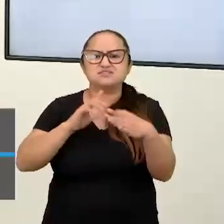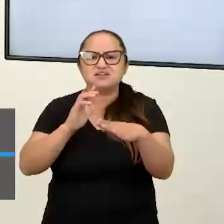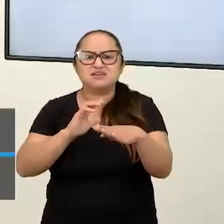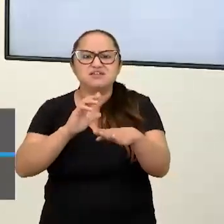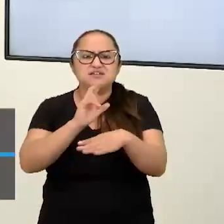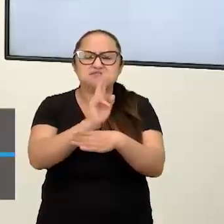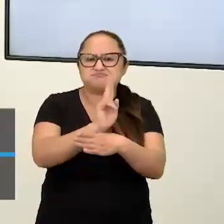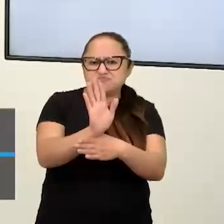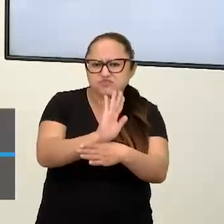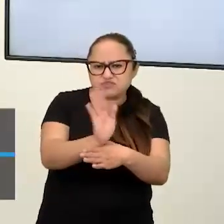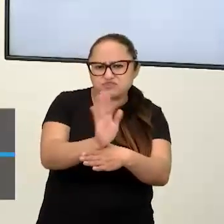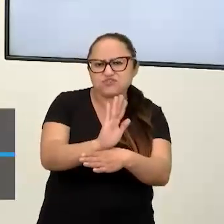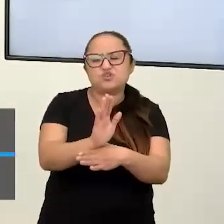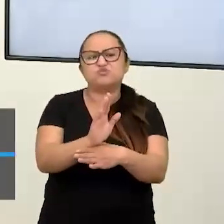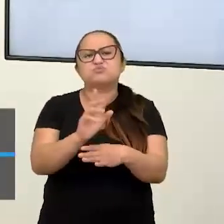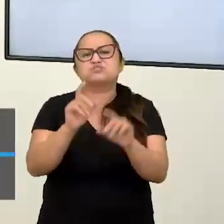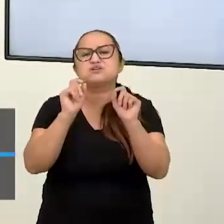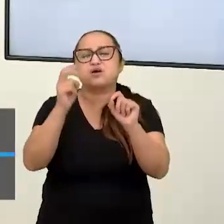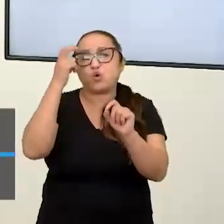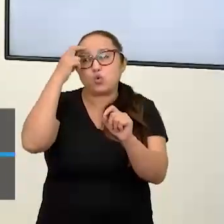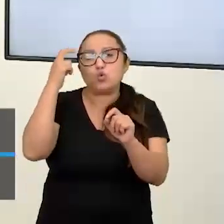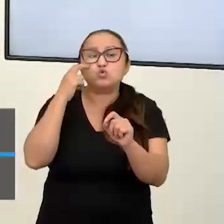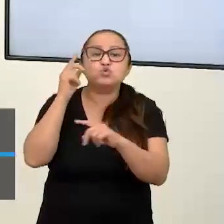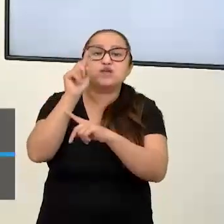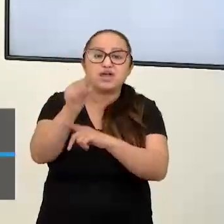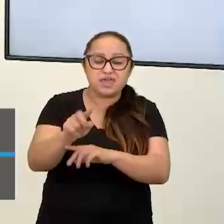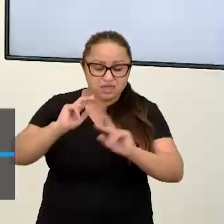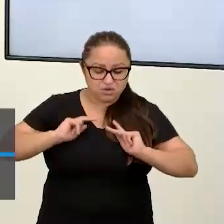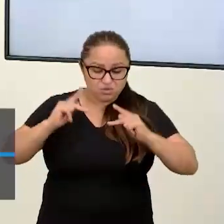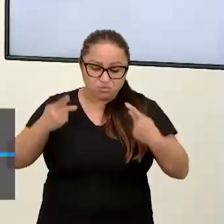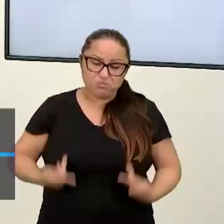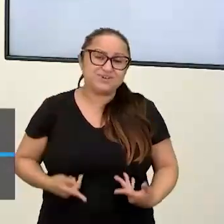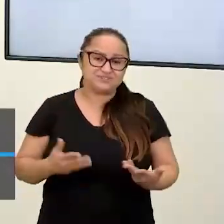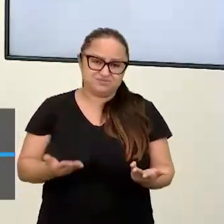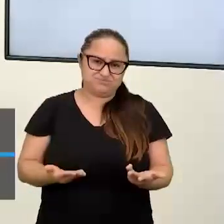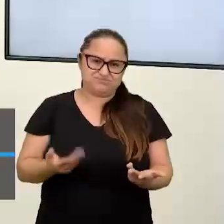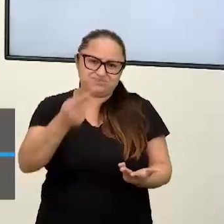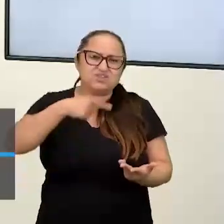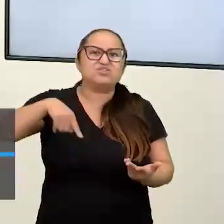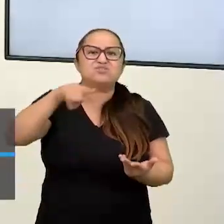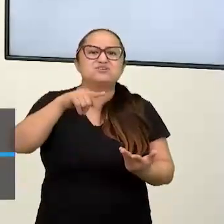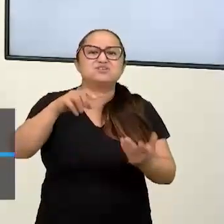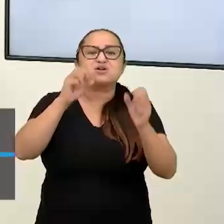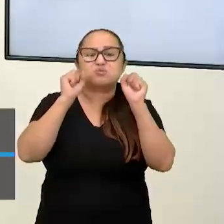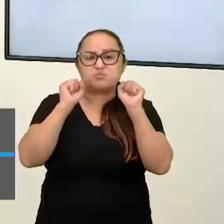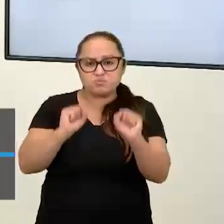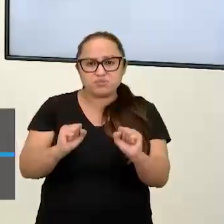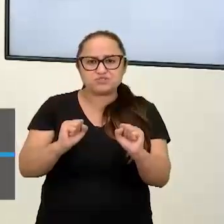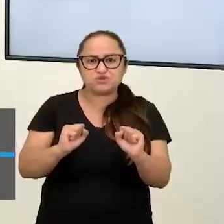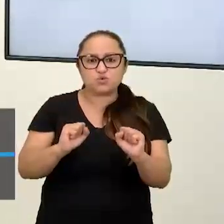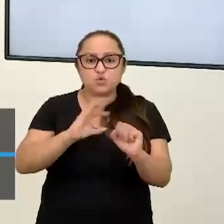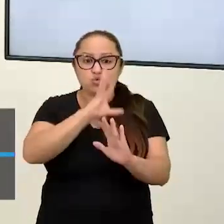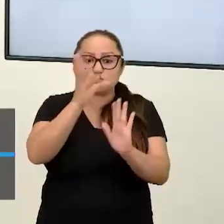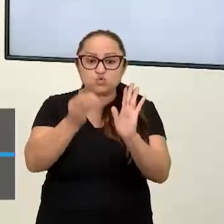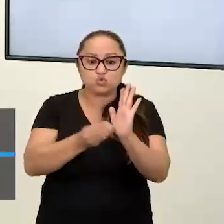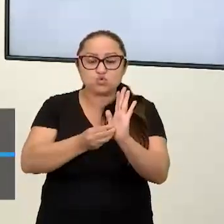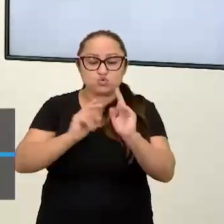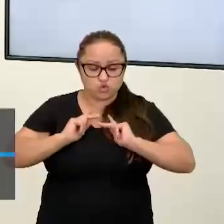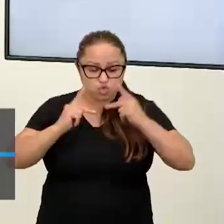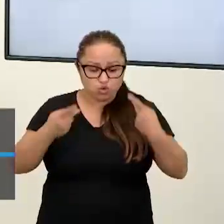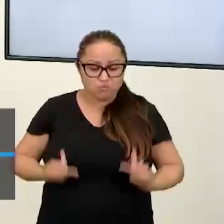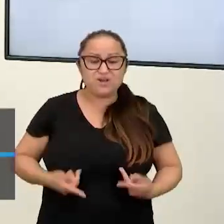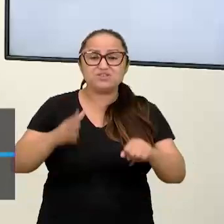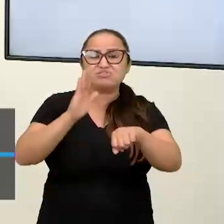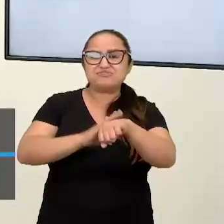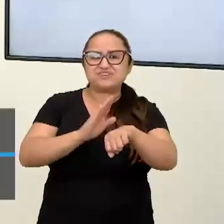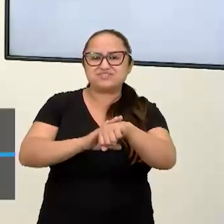Cultura é tudo aquilo que reveste a vida humana, e eu gosto também de pensar a cultura como toda a produção humana, né? Os seres humanos, diferente